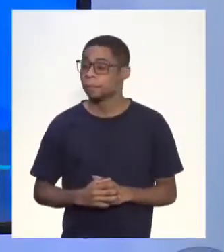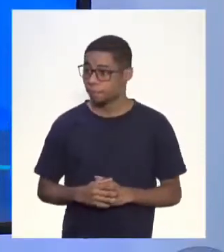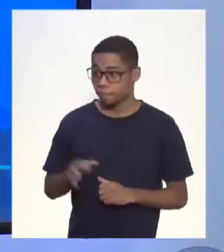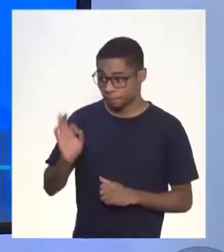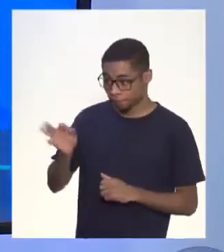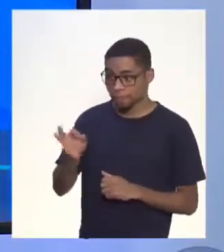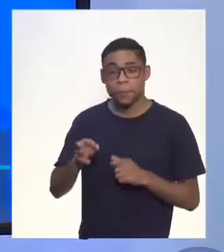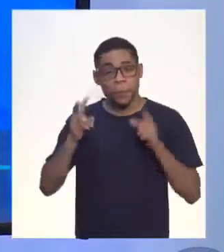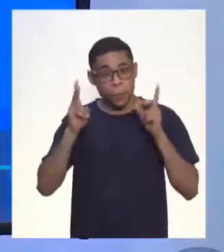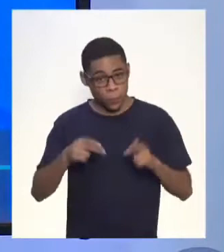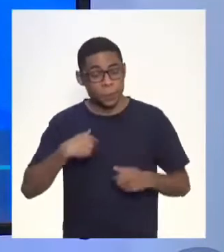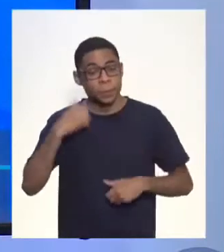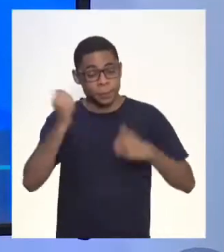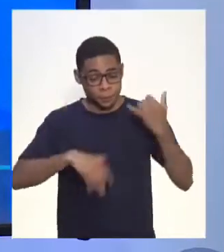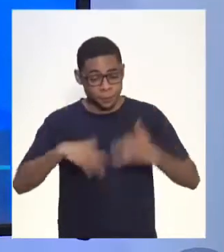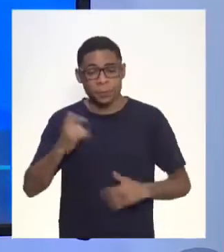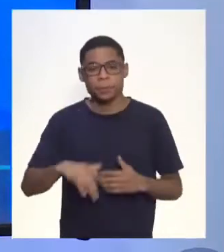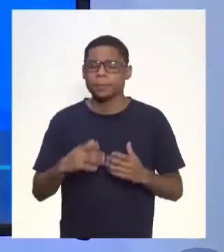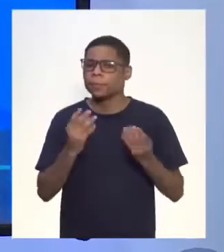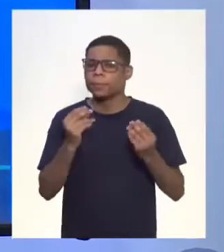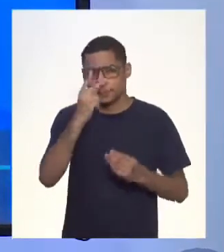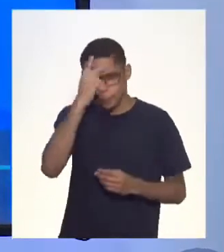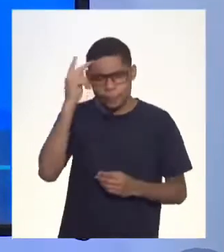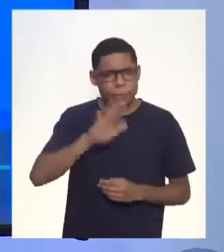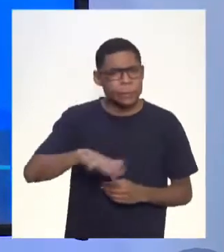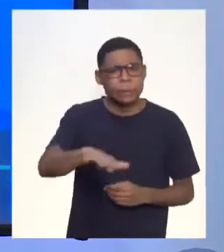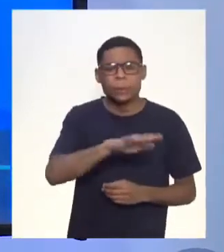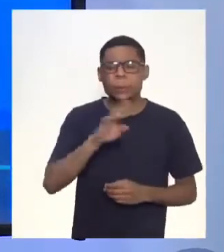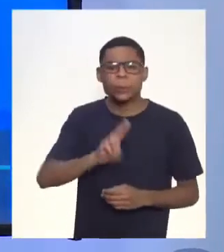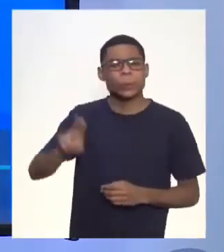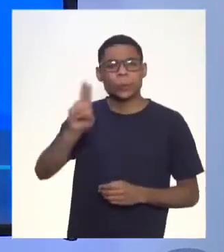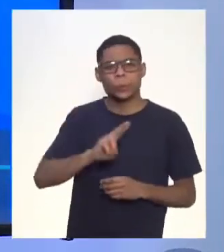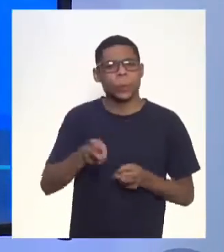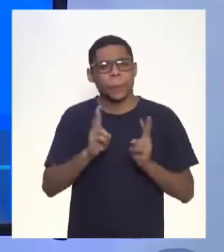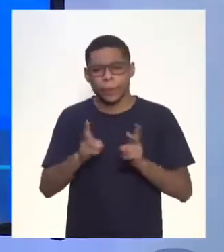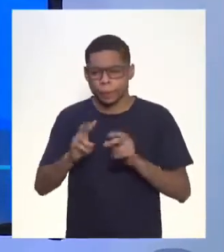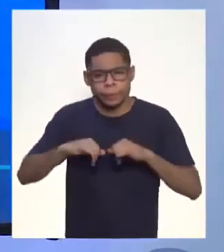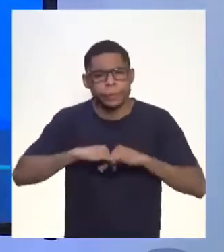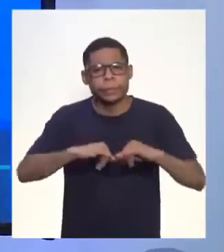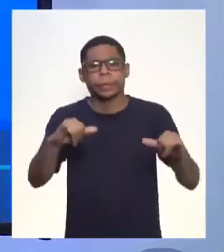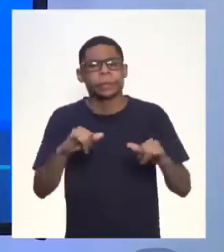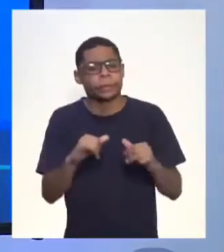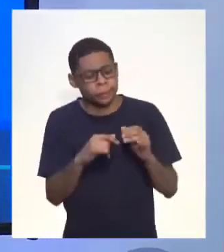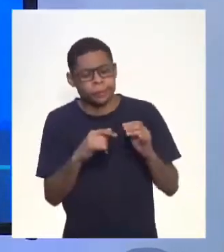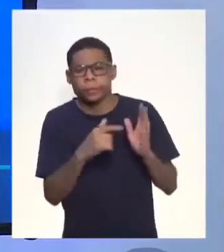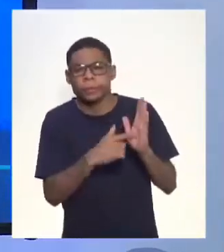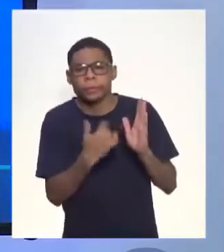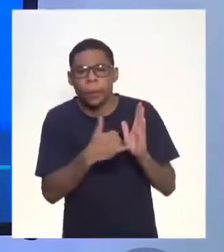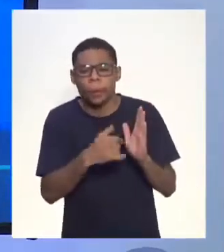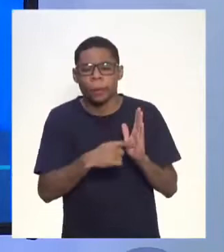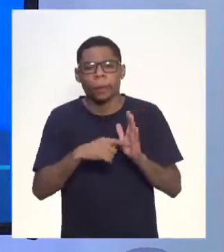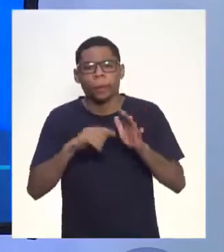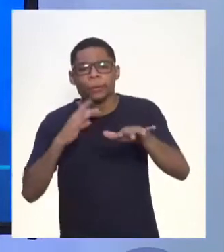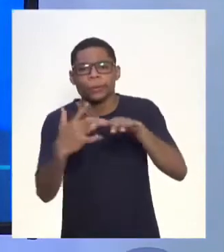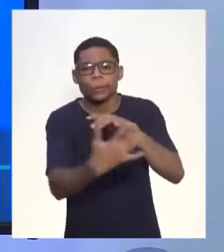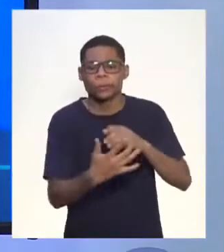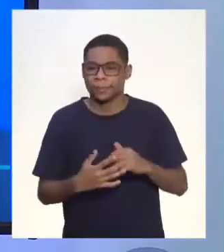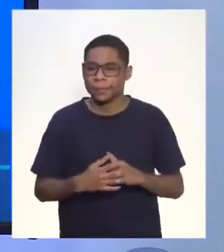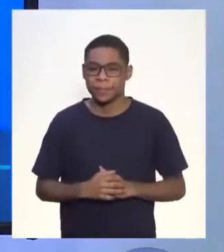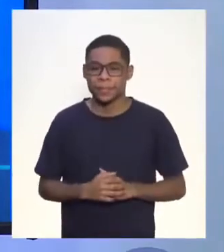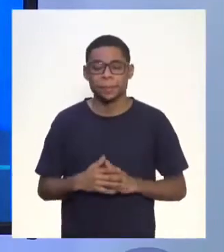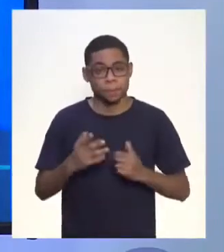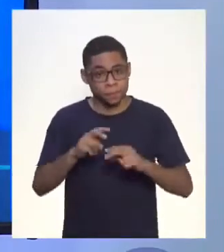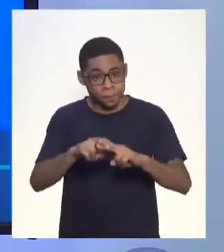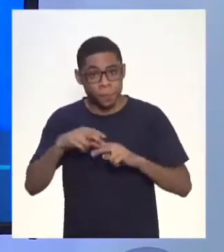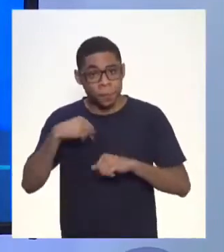ultimamente muito, né, a utilização de notícias através dos celulares, das redes sociais, enfim. Então, eu deixo para vocês aí